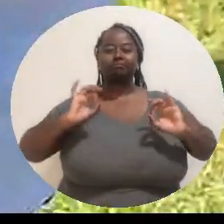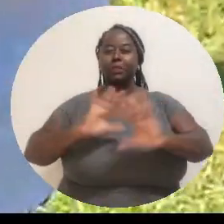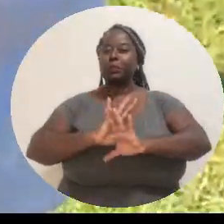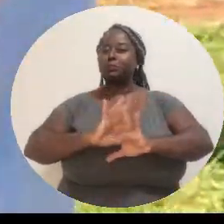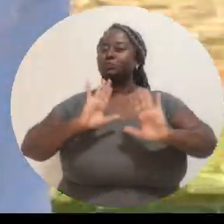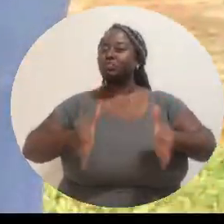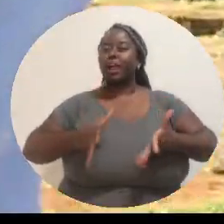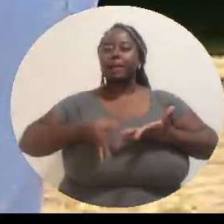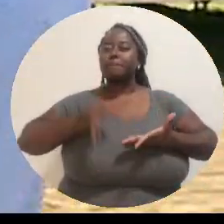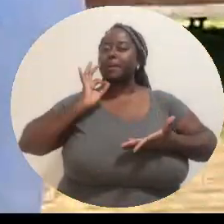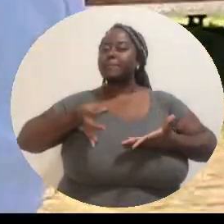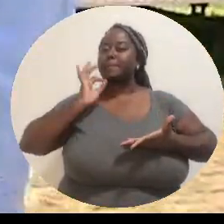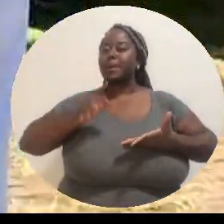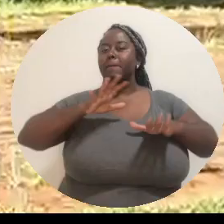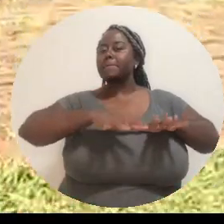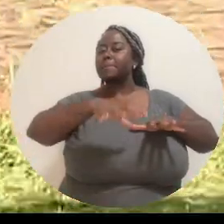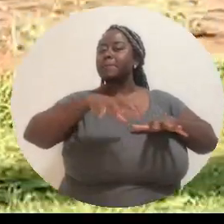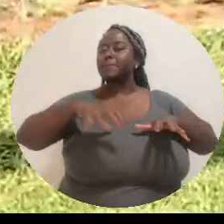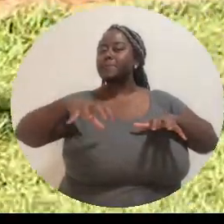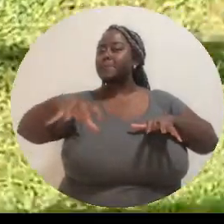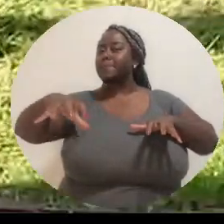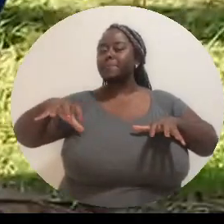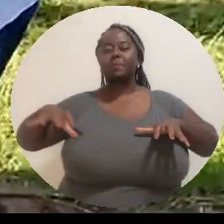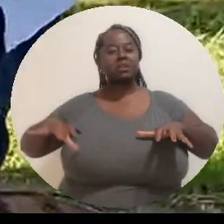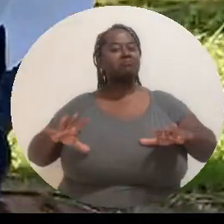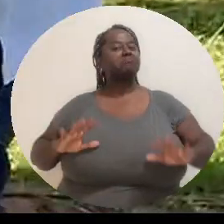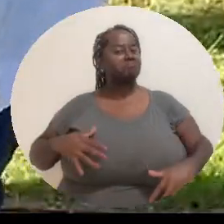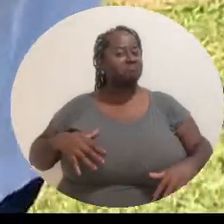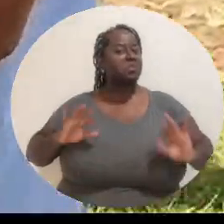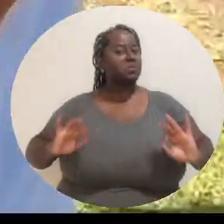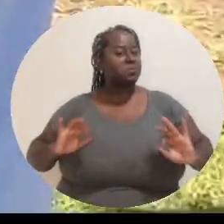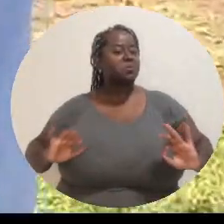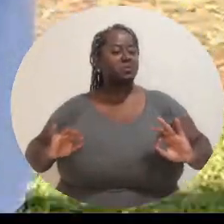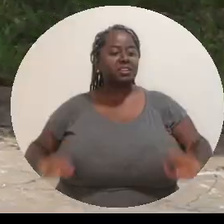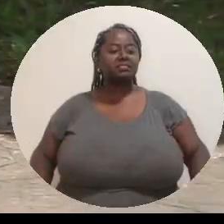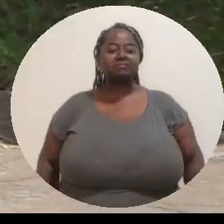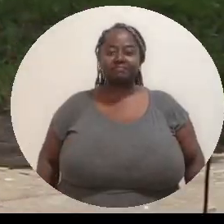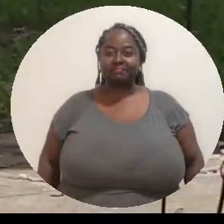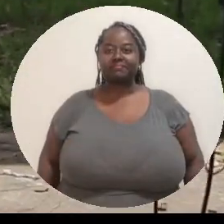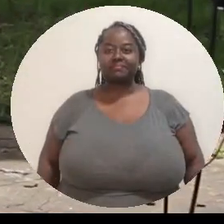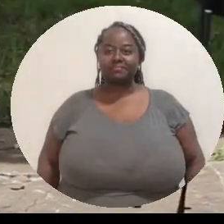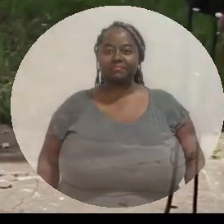coffee play, né? Não é break, é coffee play, porque nem parou, né? É, aí, ó.